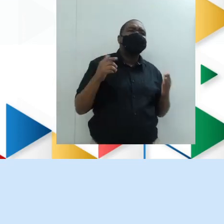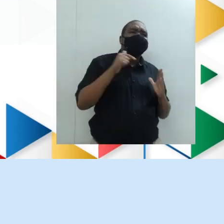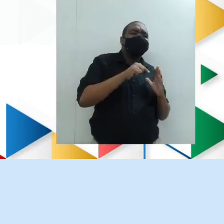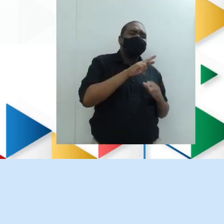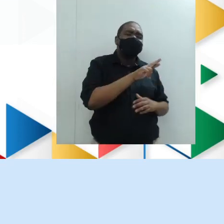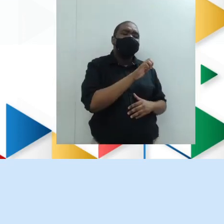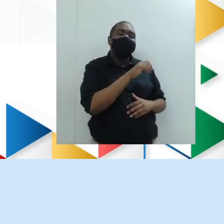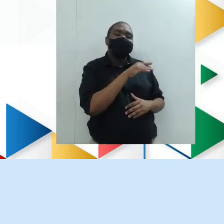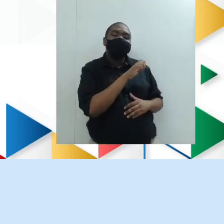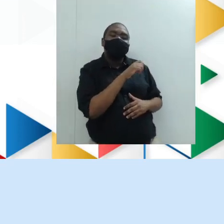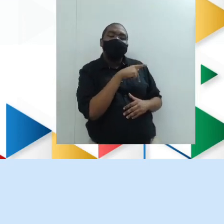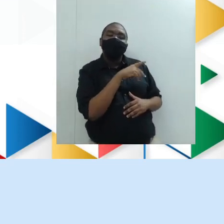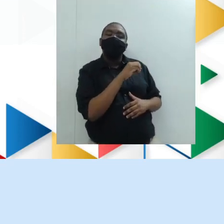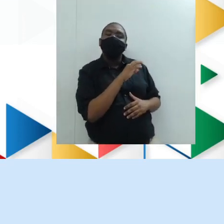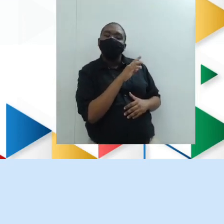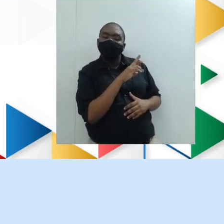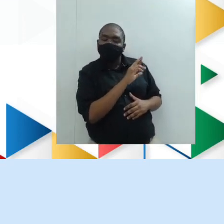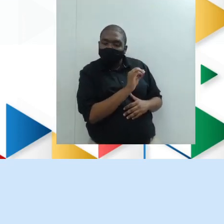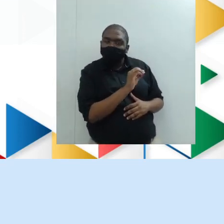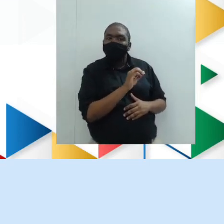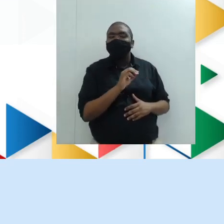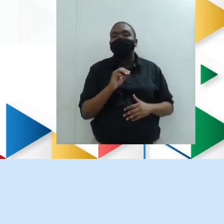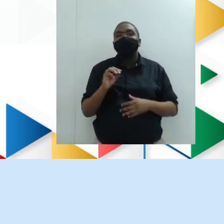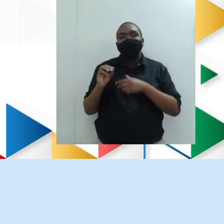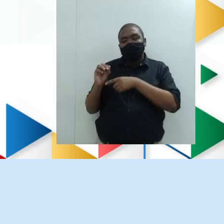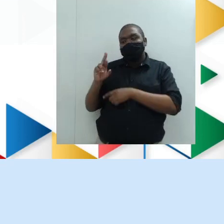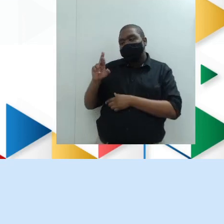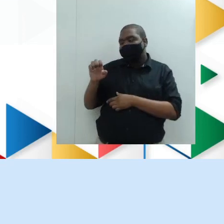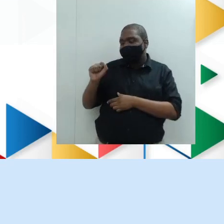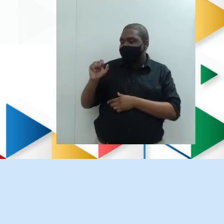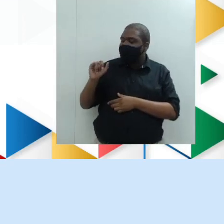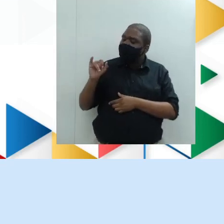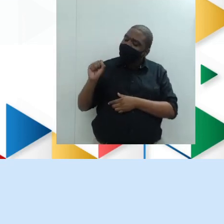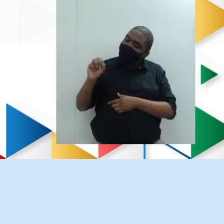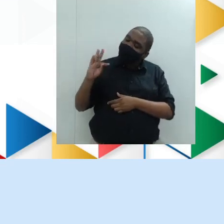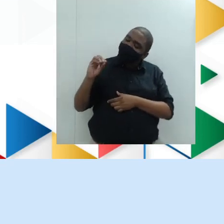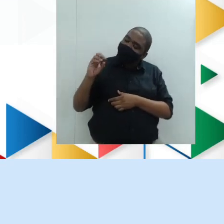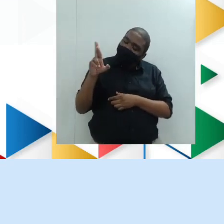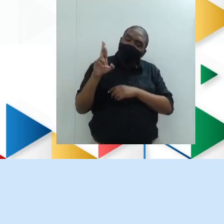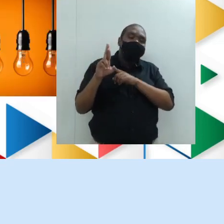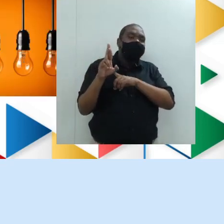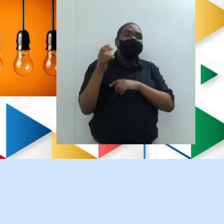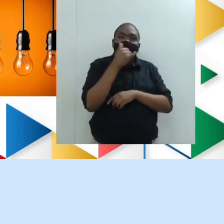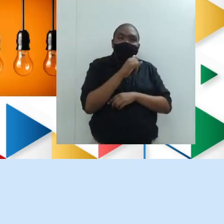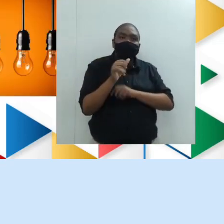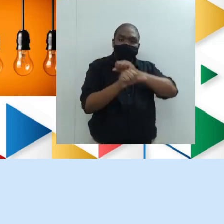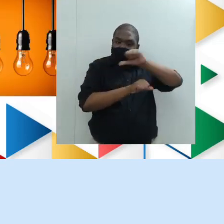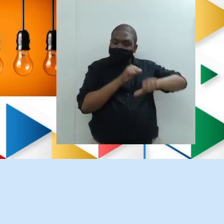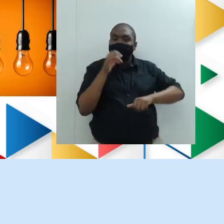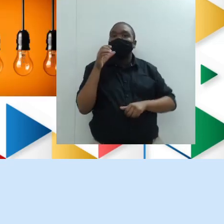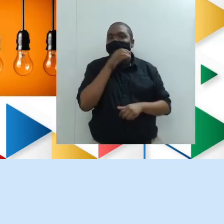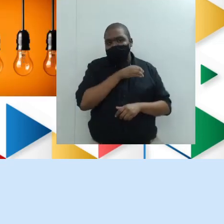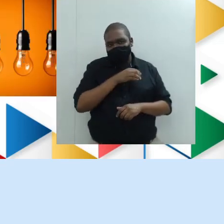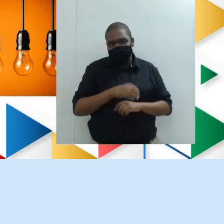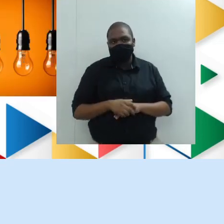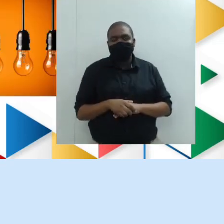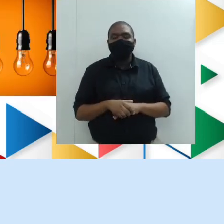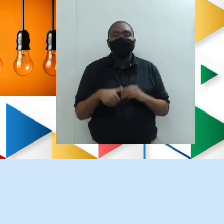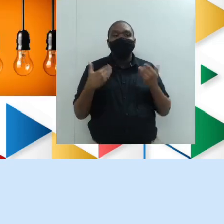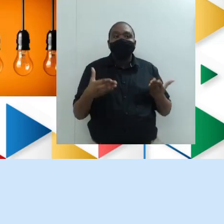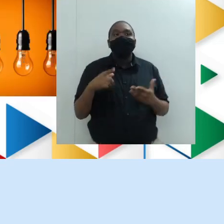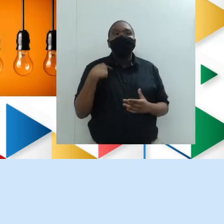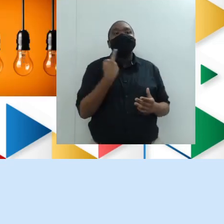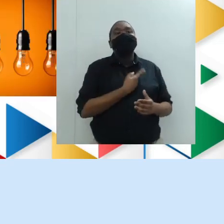que esse transforma a energia elétrica exclusivamente em calor. E aí a gente